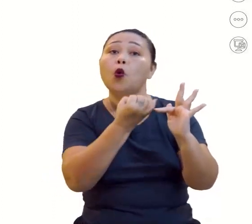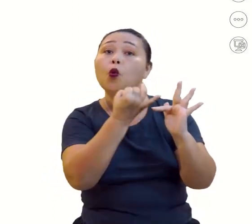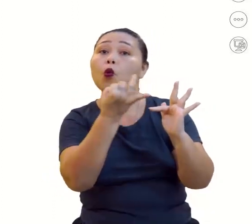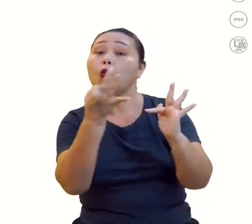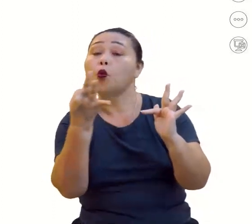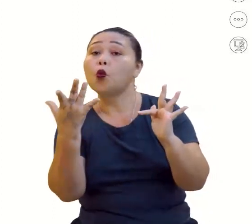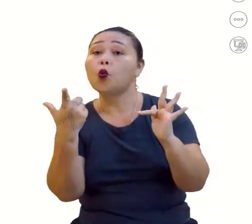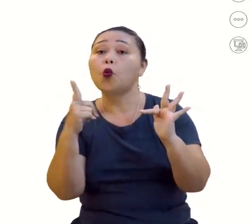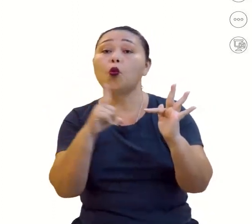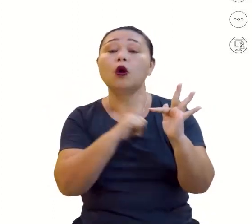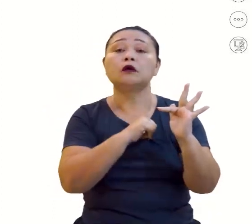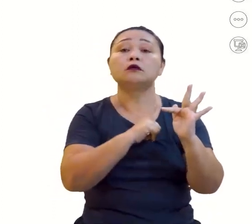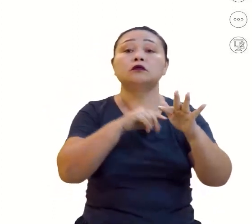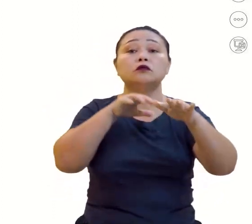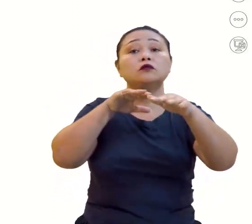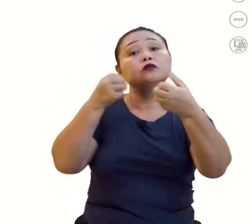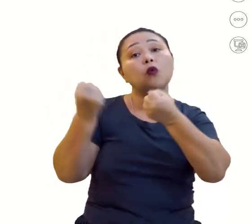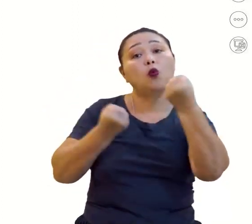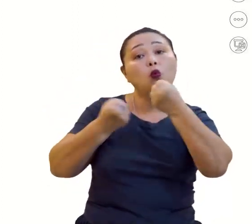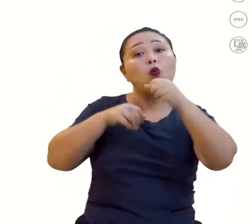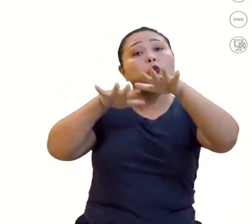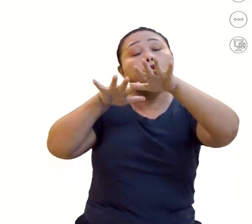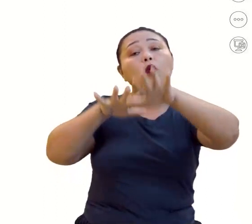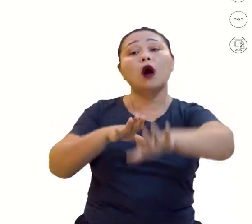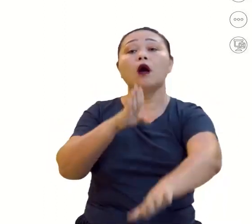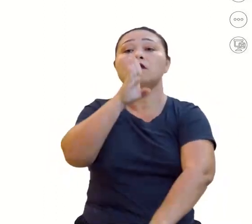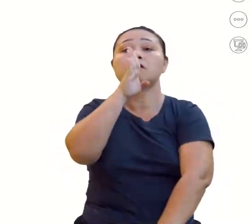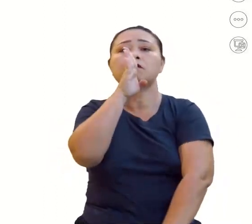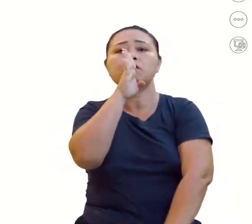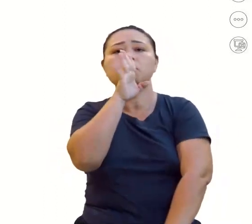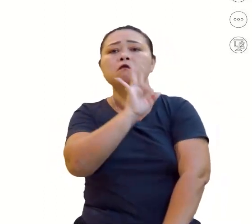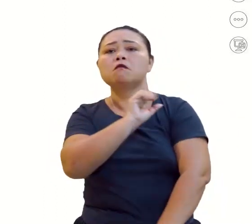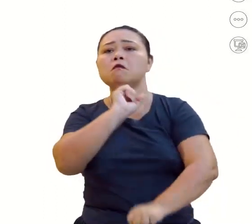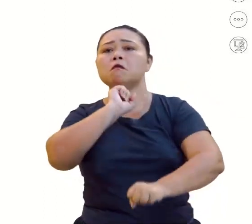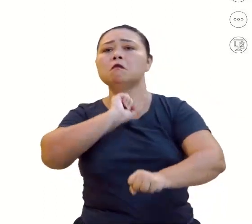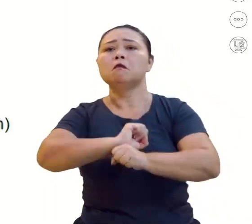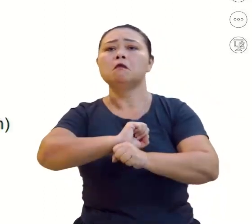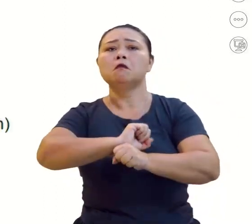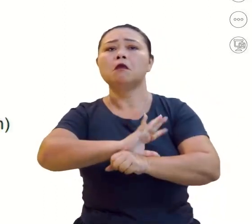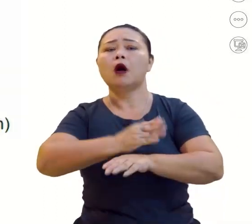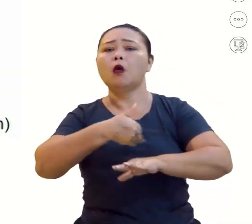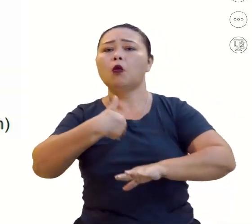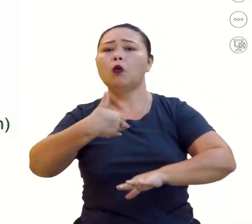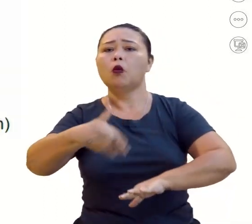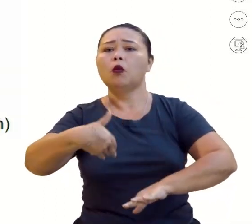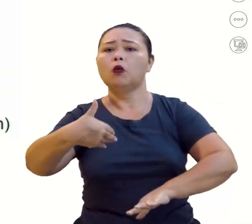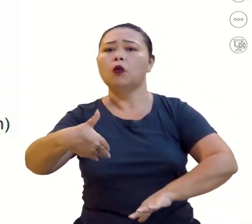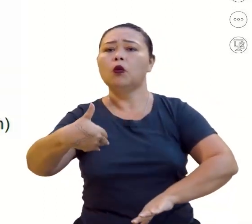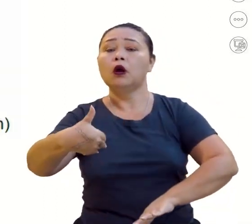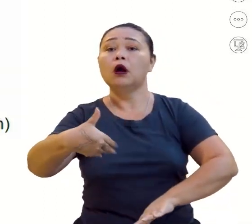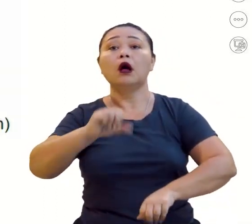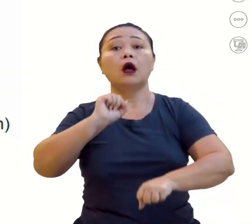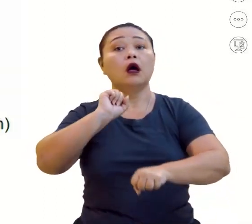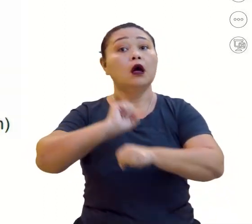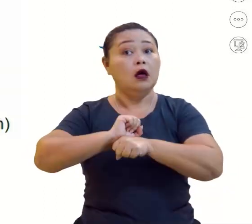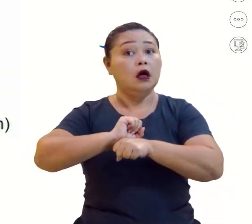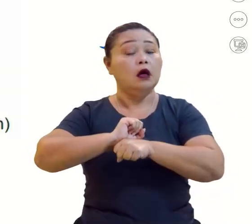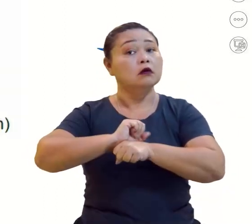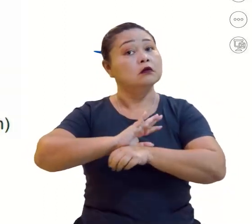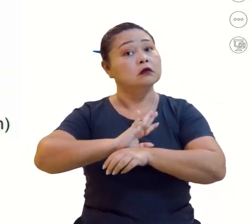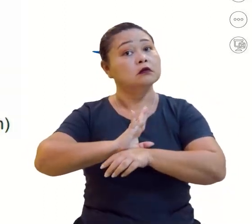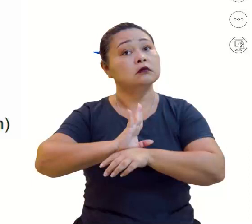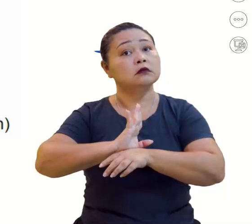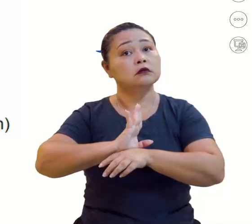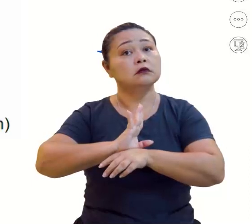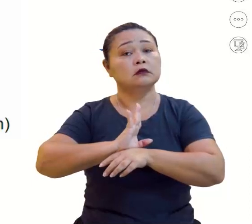permaneceu imóvel ao longo do intervalo de tempo total analisado? Imóvel é parado, né? Então,